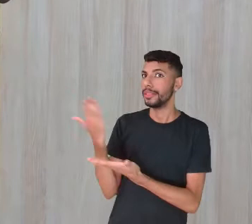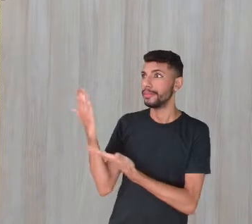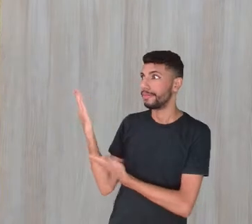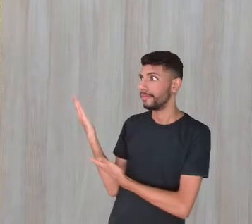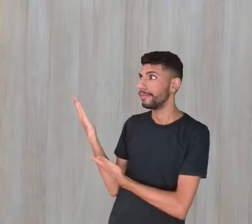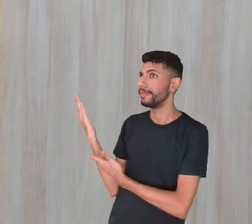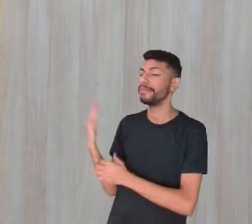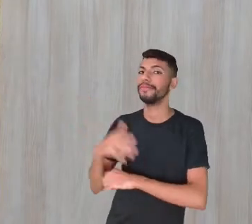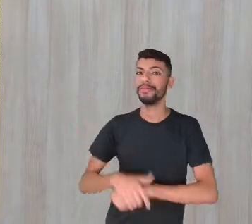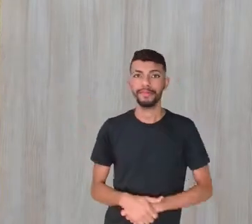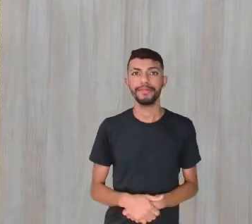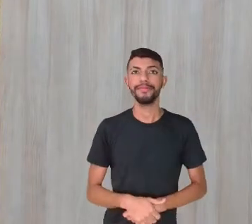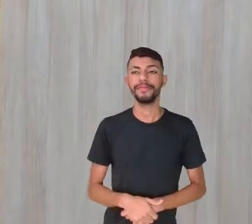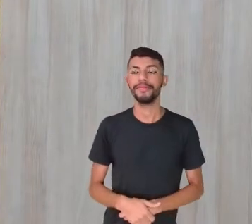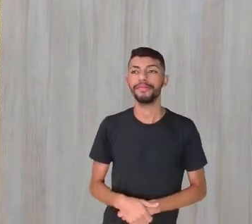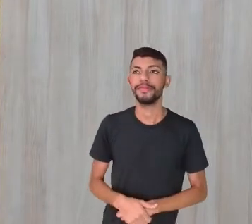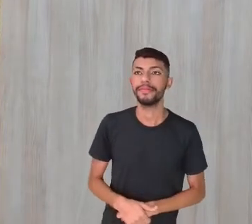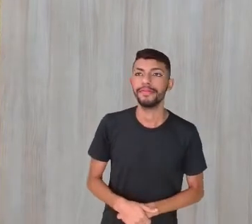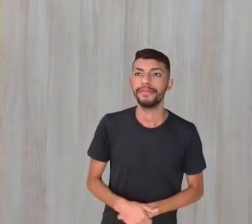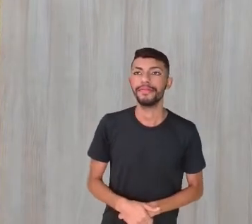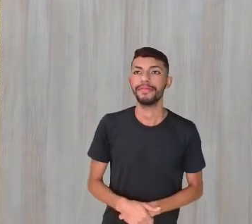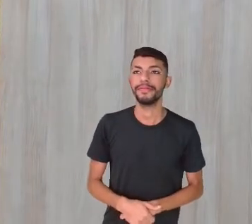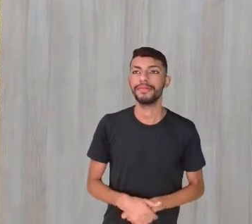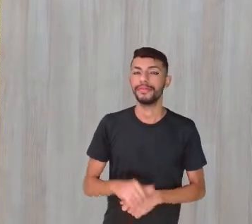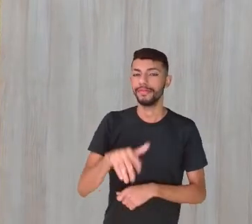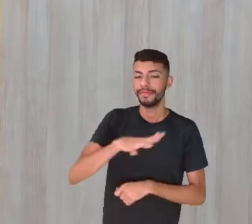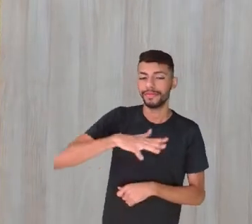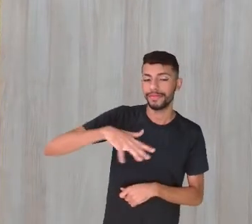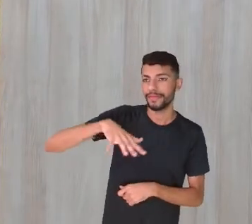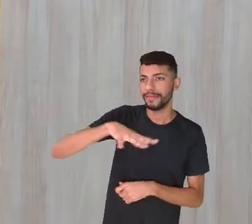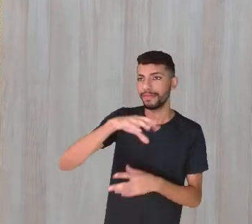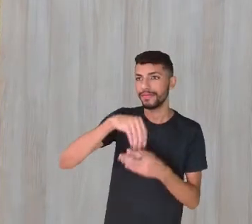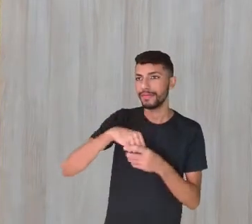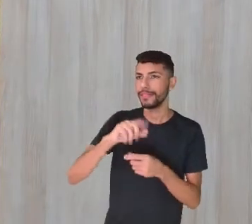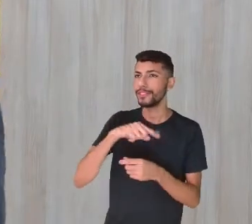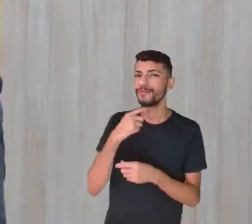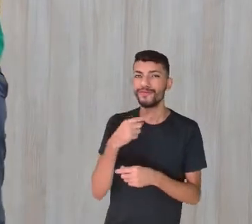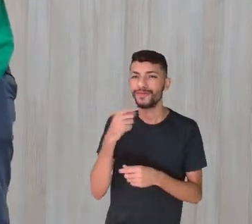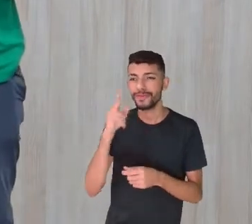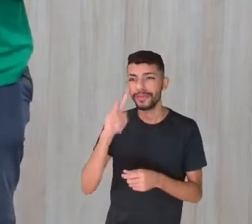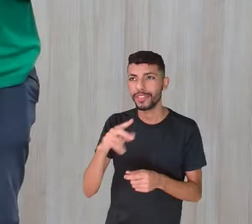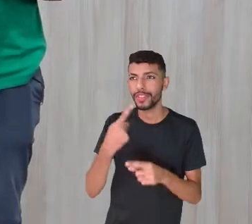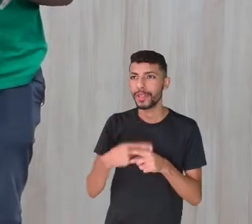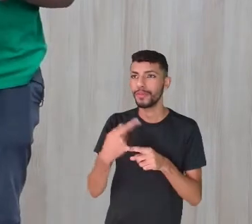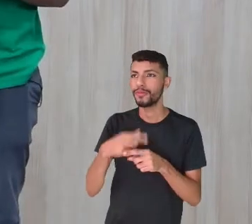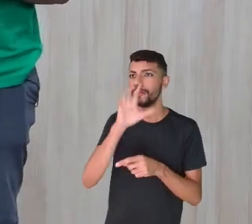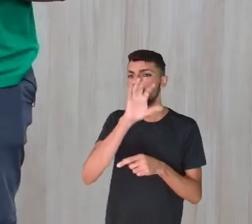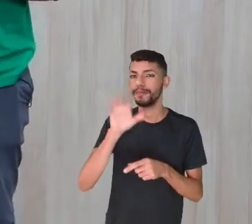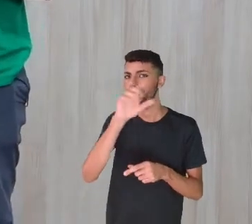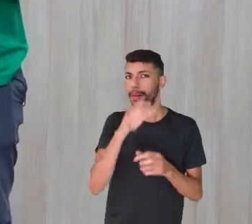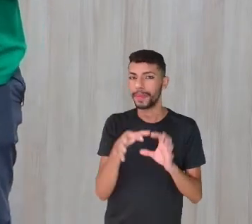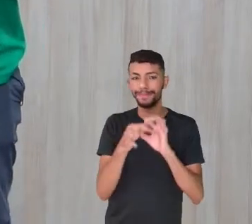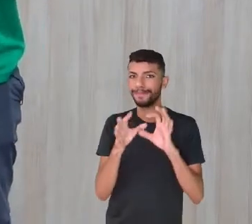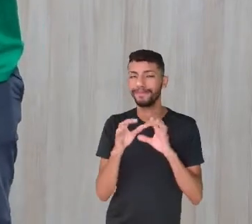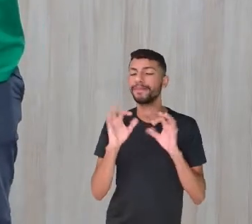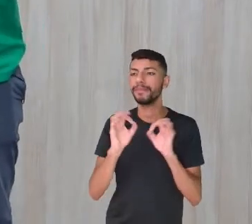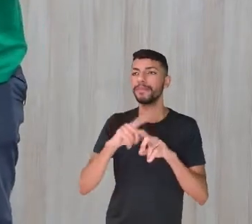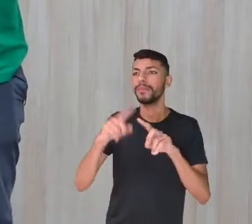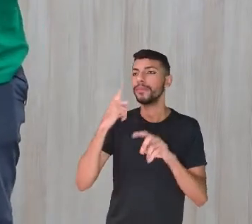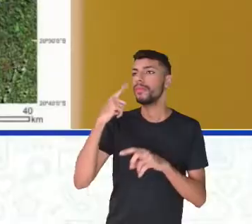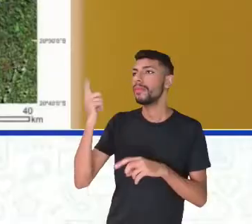Veja só. Dentro de toda essa região aí, né, não dá pra gente ver porque a escala do mapa não permite, mas